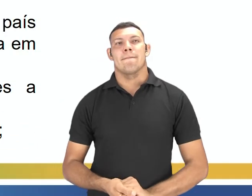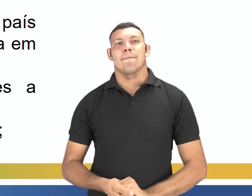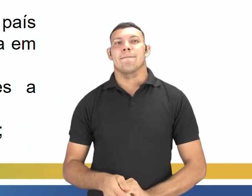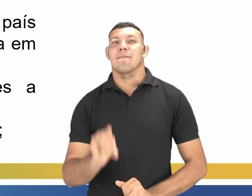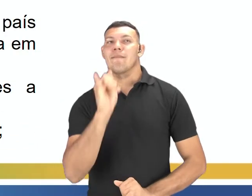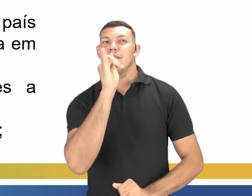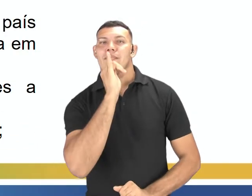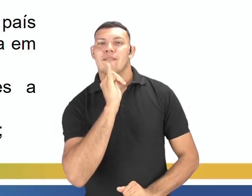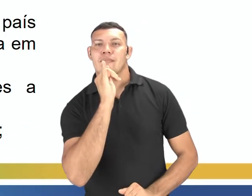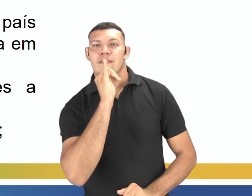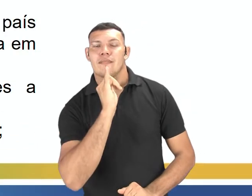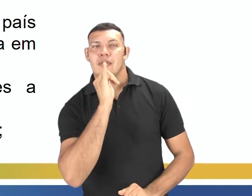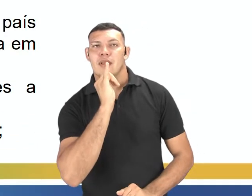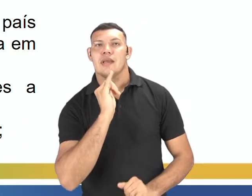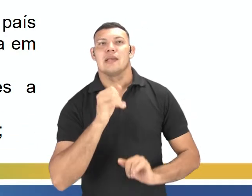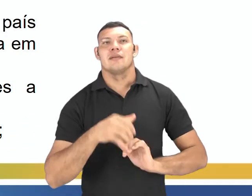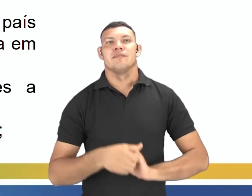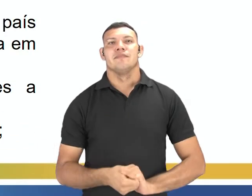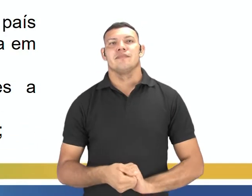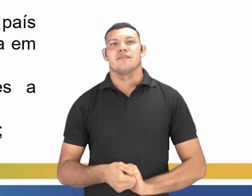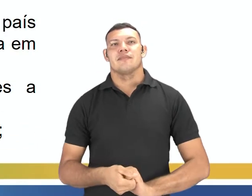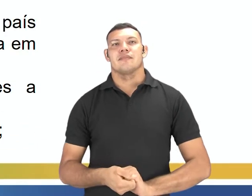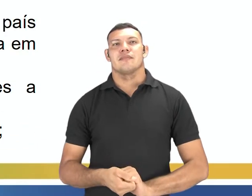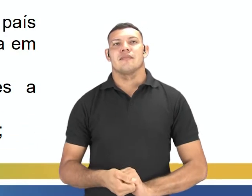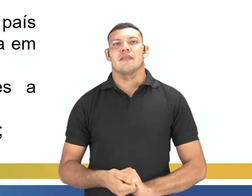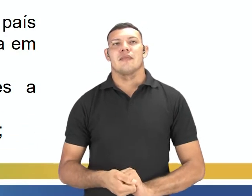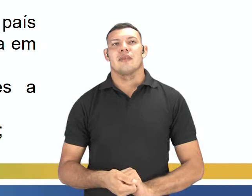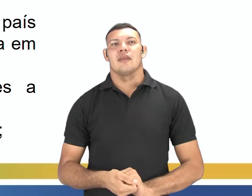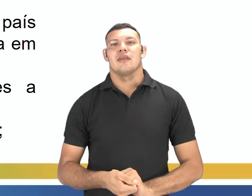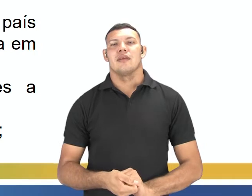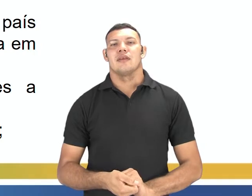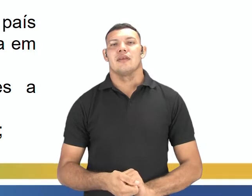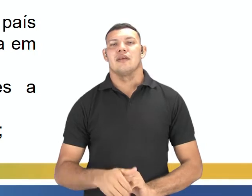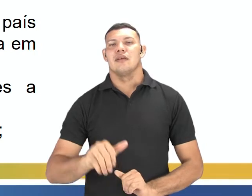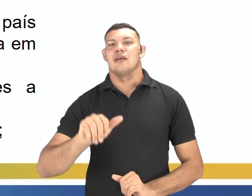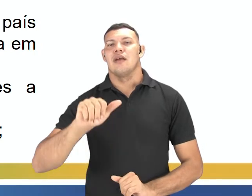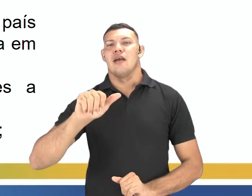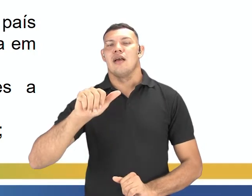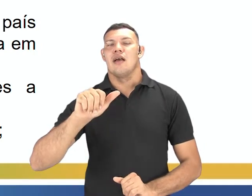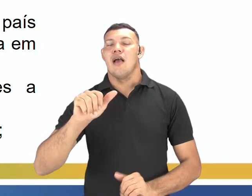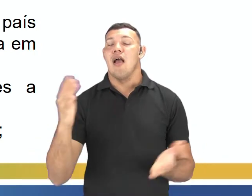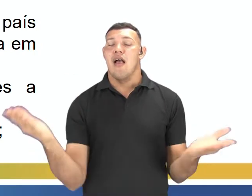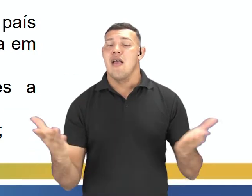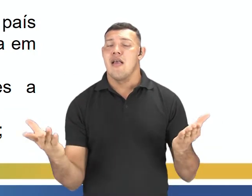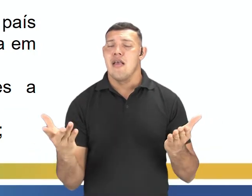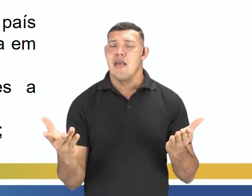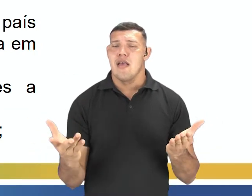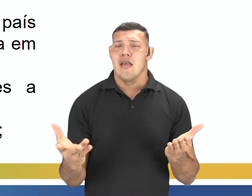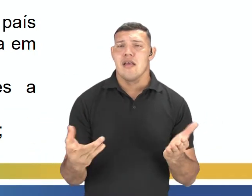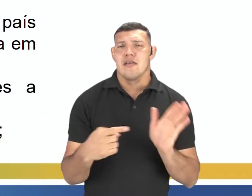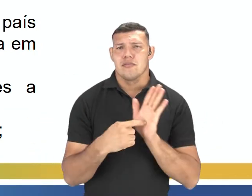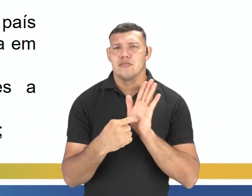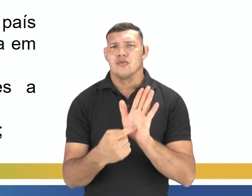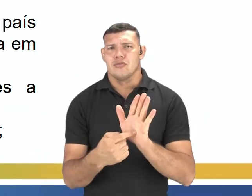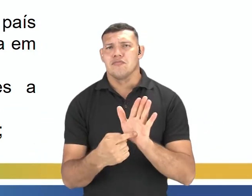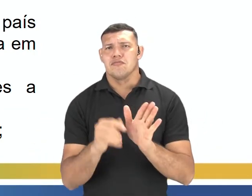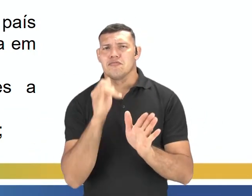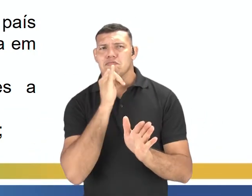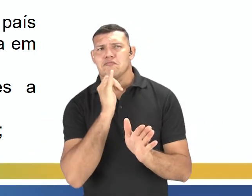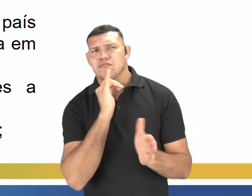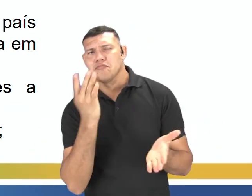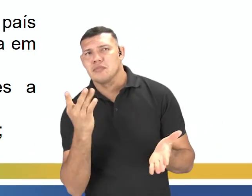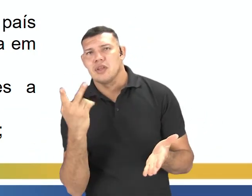Os exemplos aí que a gente vai ler de forma corrida, não é? E depois a gente volta em alguns exemplos